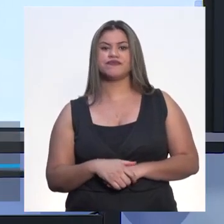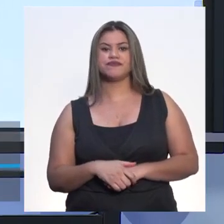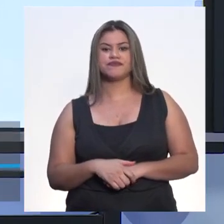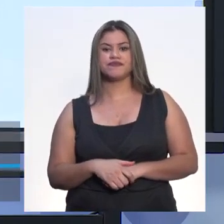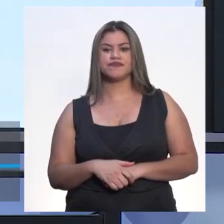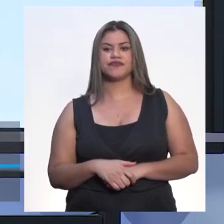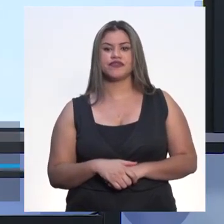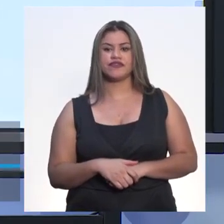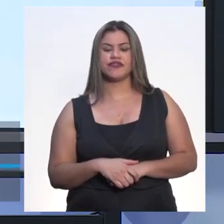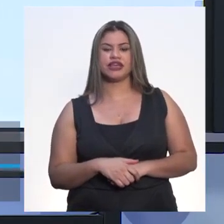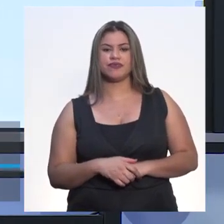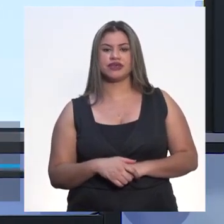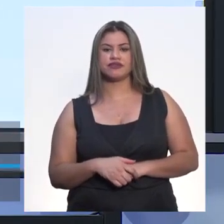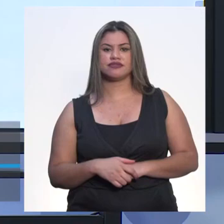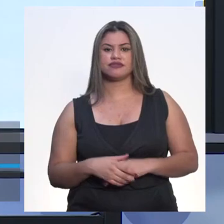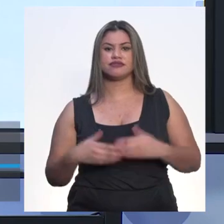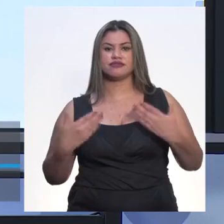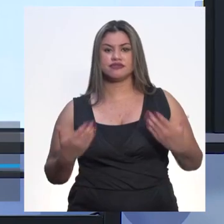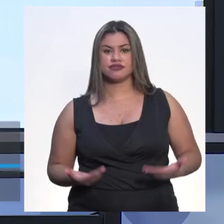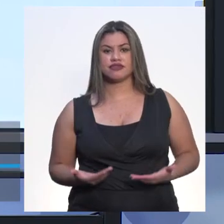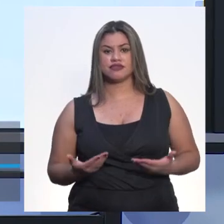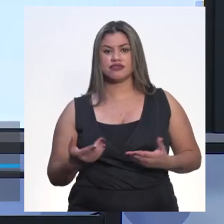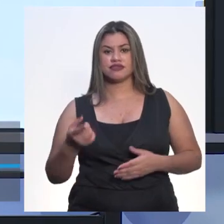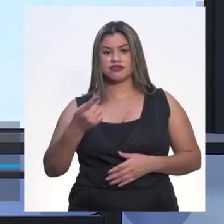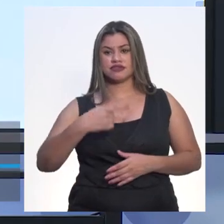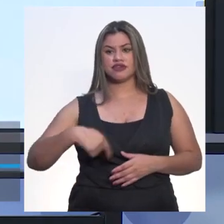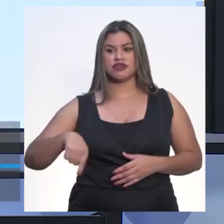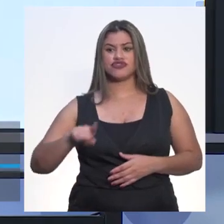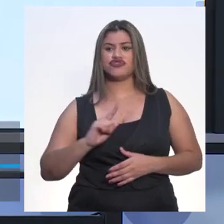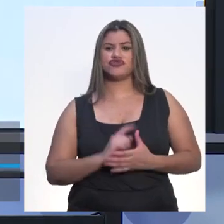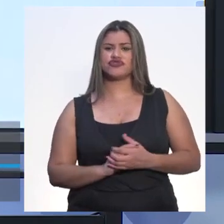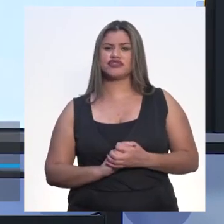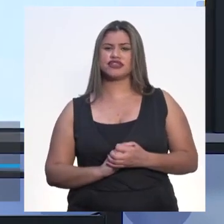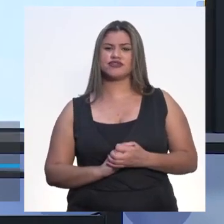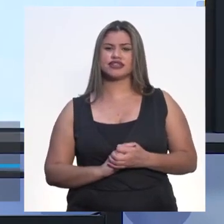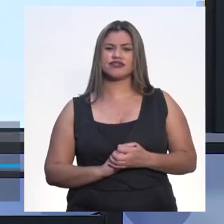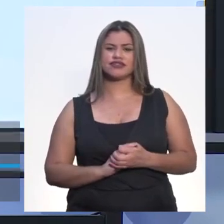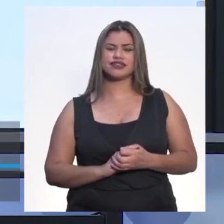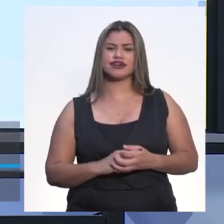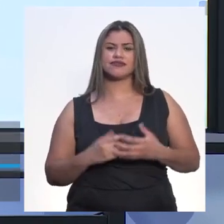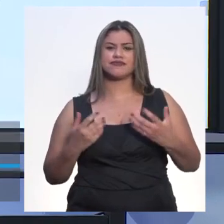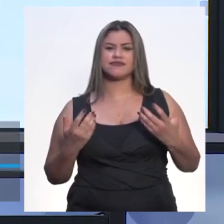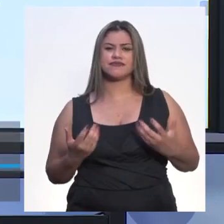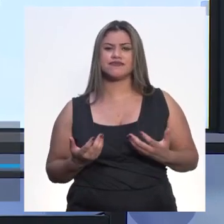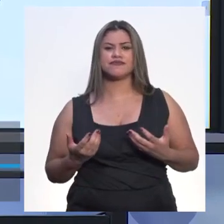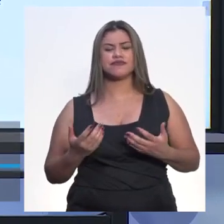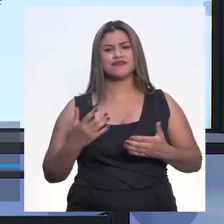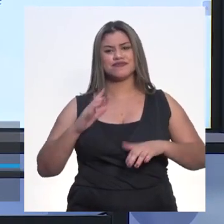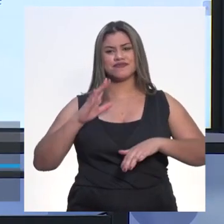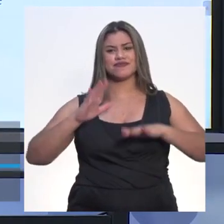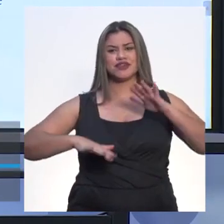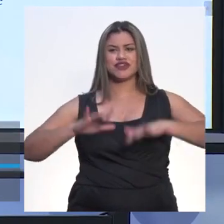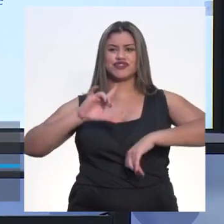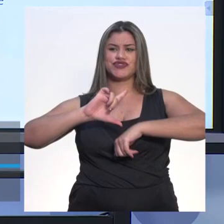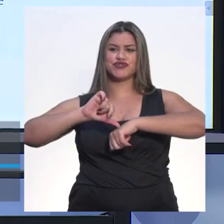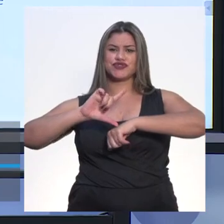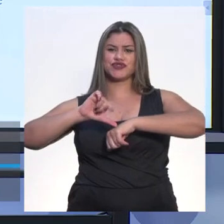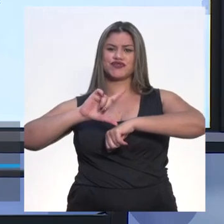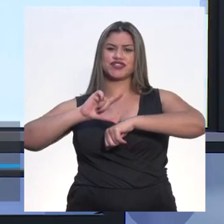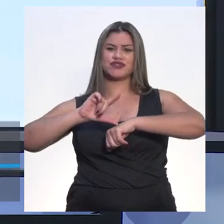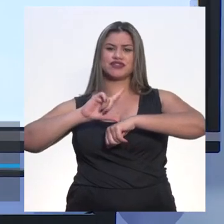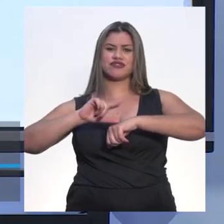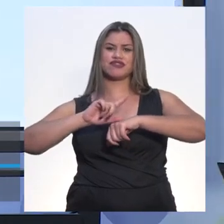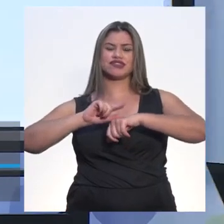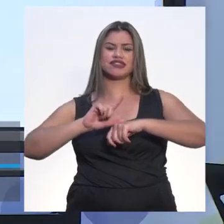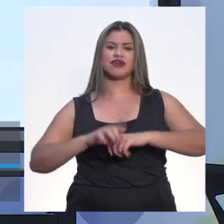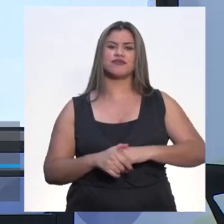Exatamente. Inclusive, até em algumas situações, quando a gente vai pagar uma conta, né? Se a gente atrasa a conta, aí vem aquela história, cobrar não sei tanto